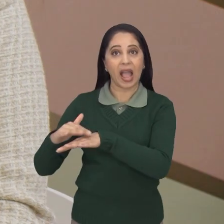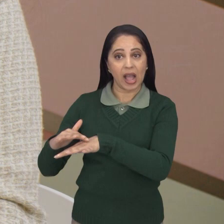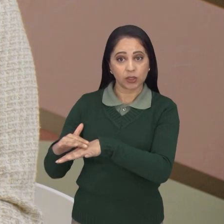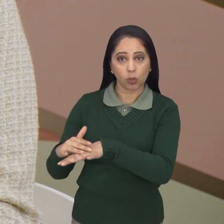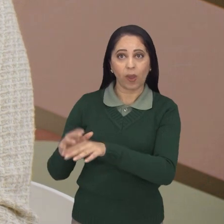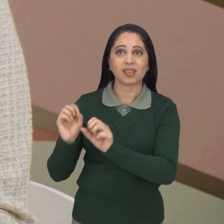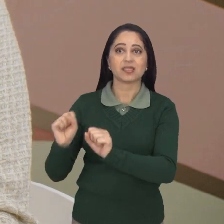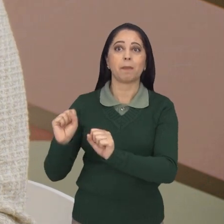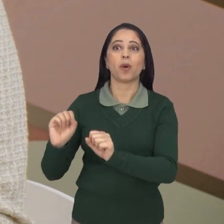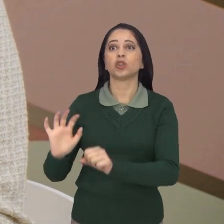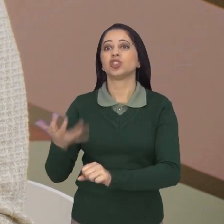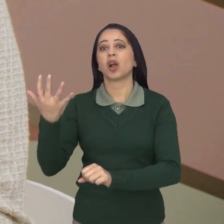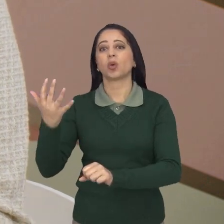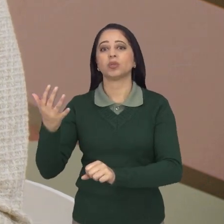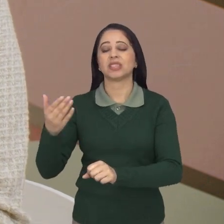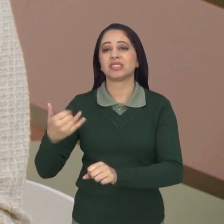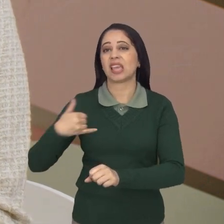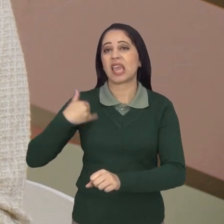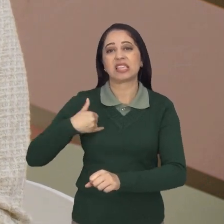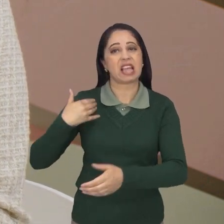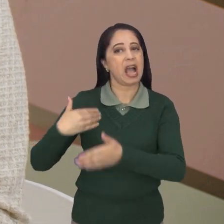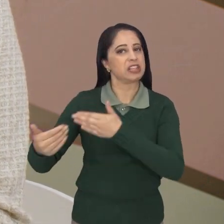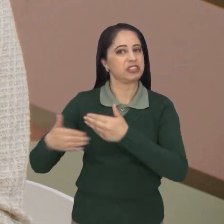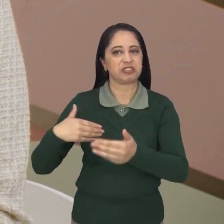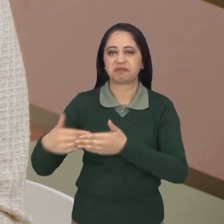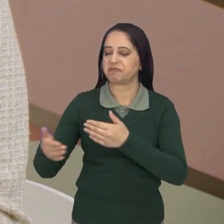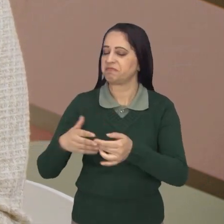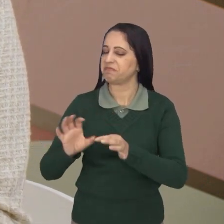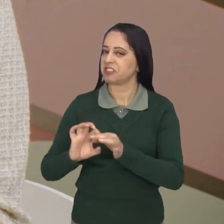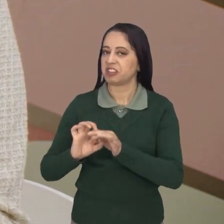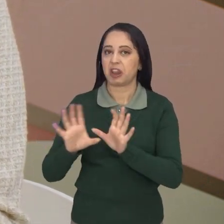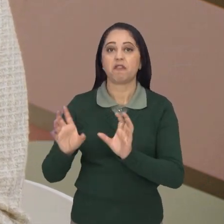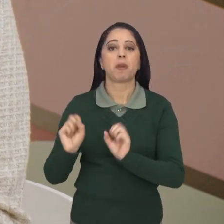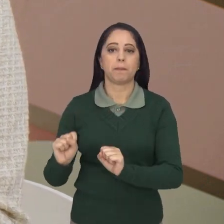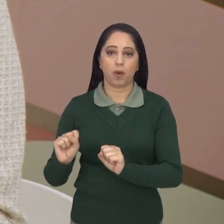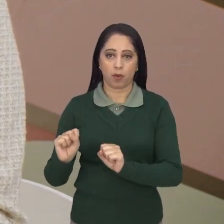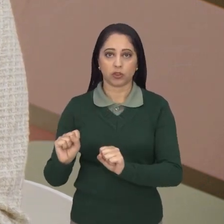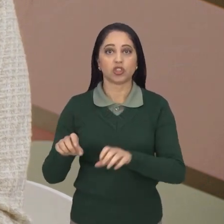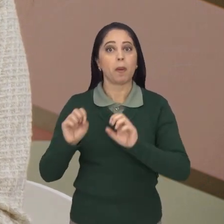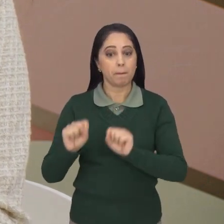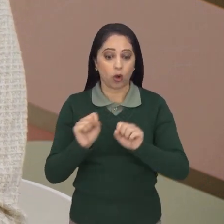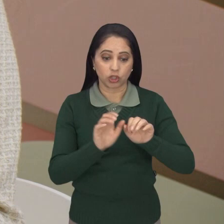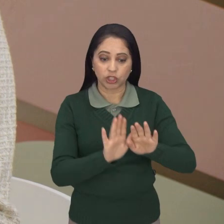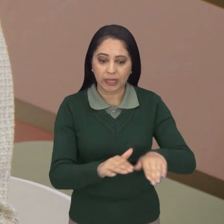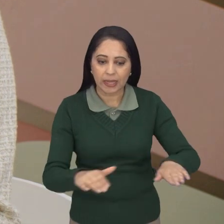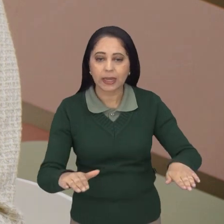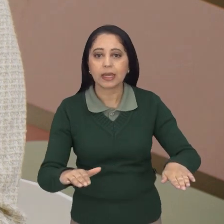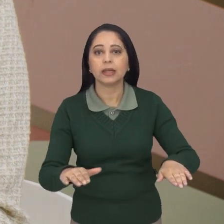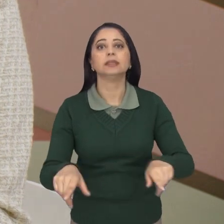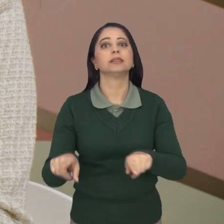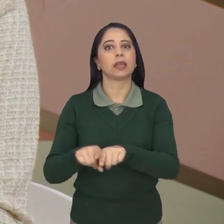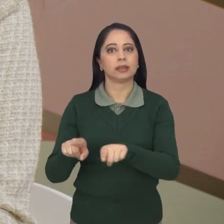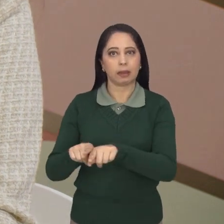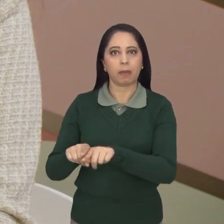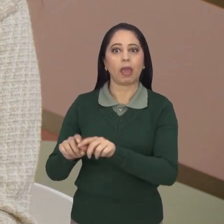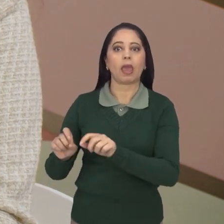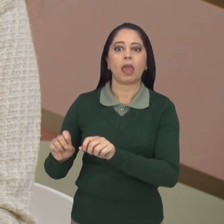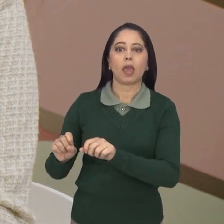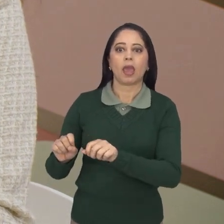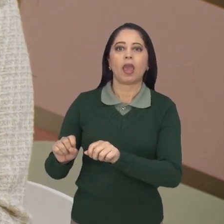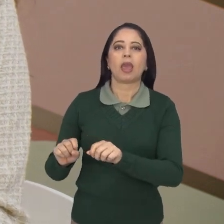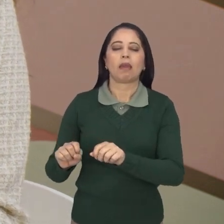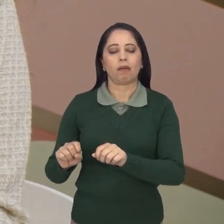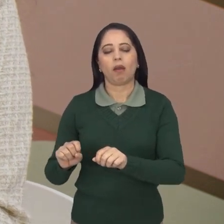ela pode surgir em qualquer fase da nossa vida, né? Então, assim, desde pequenininho a gente pode, né? Autoimune, pode desenvolver os anticorpos e a gente tem